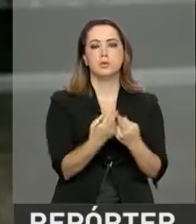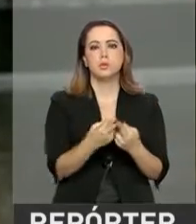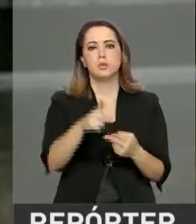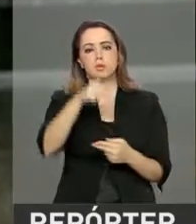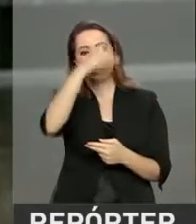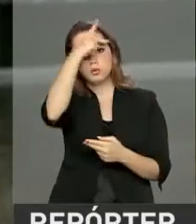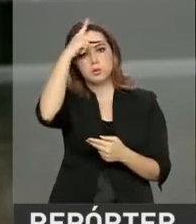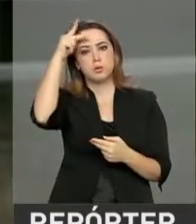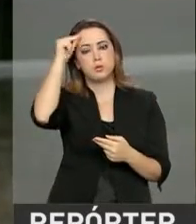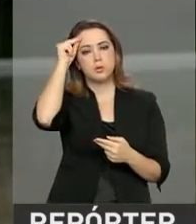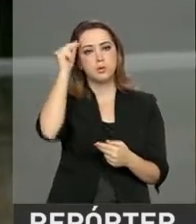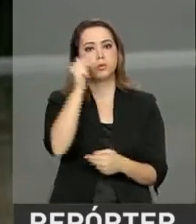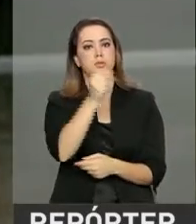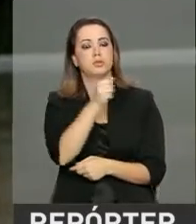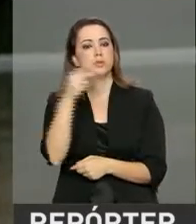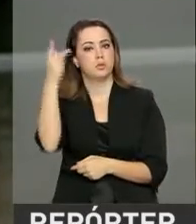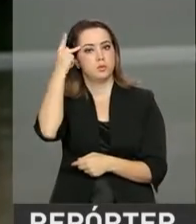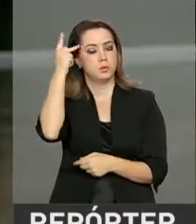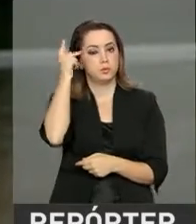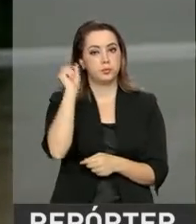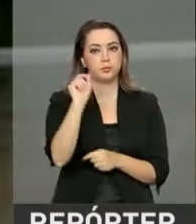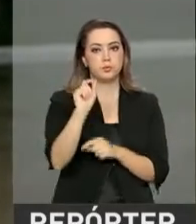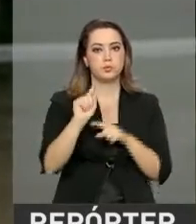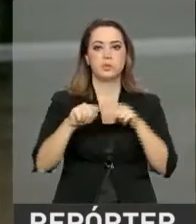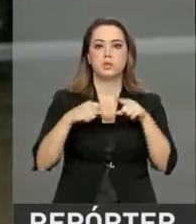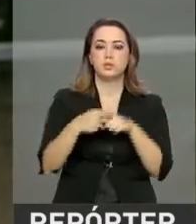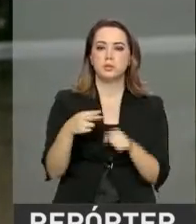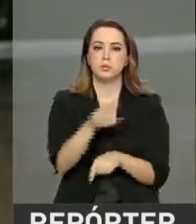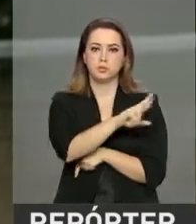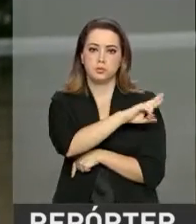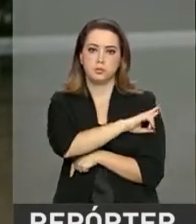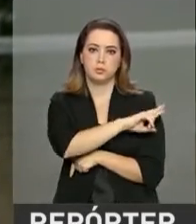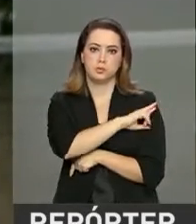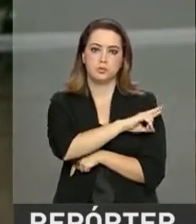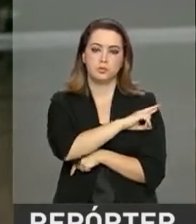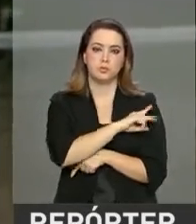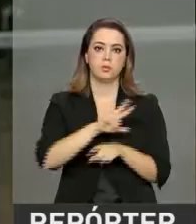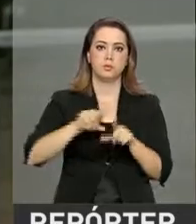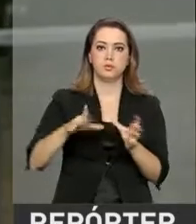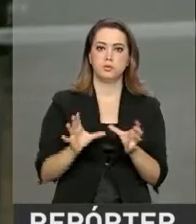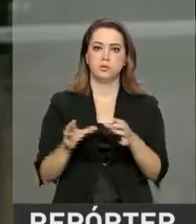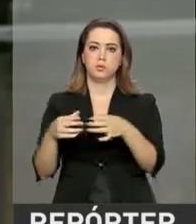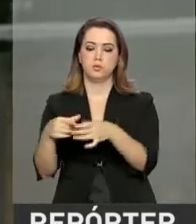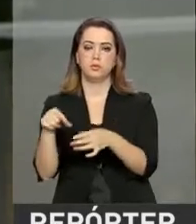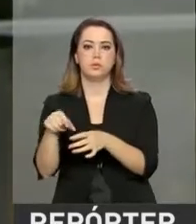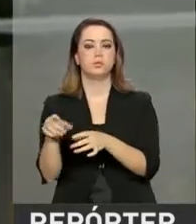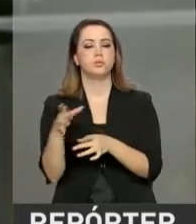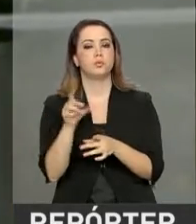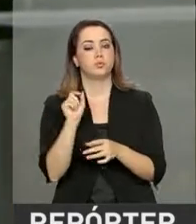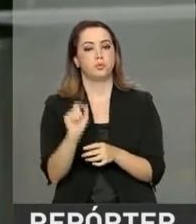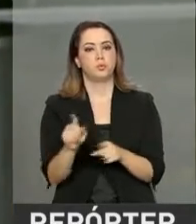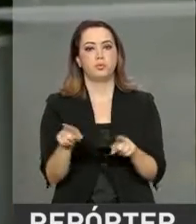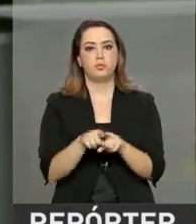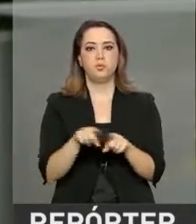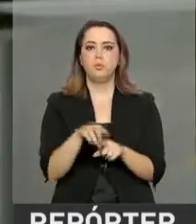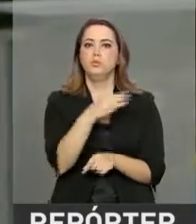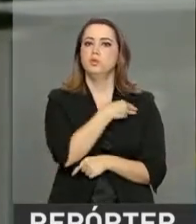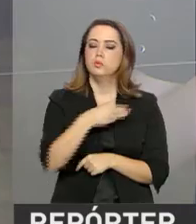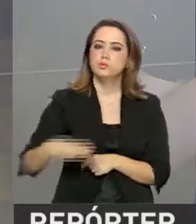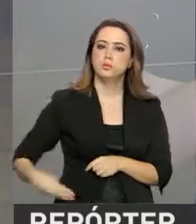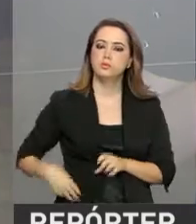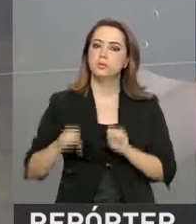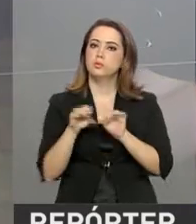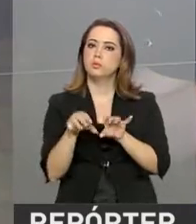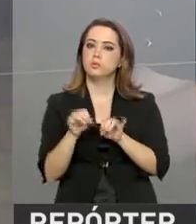paulo com representantes do instituto talento brasil e também com o ministro da educação mendonça filho leandro